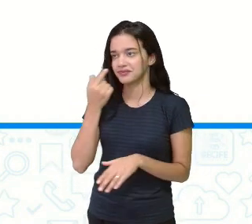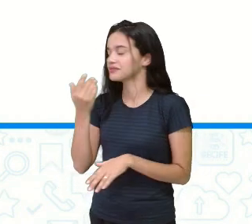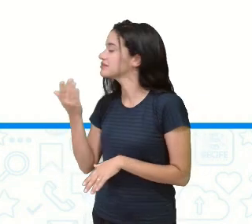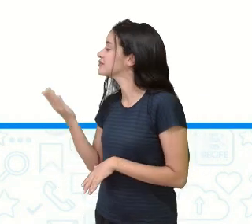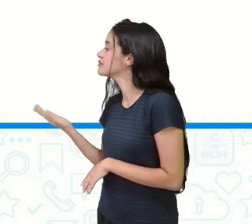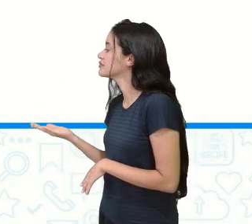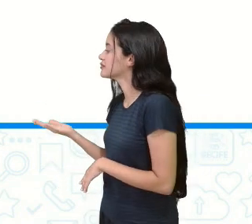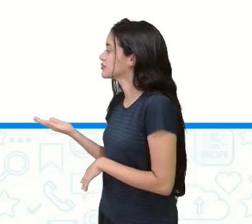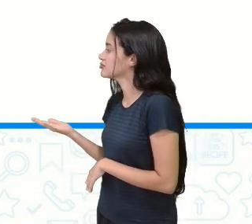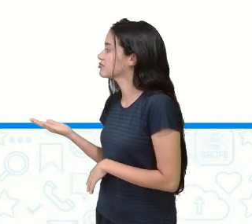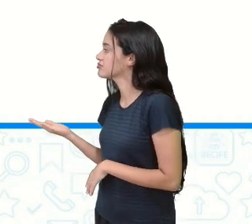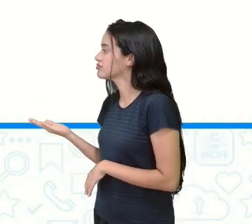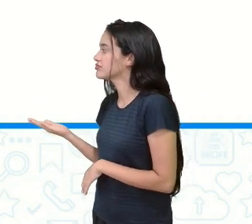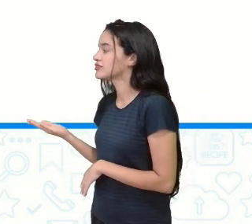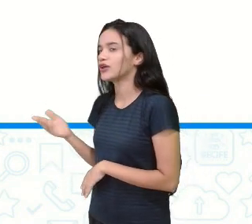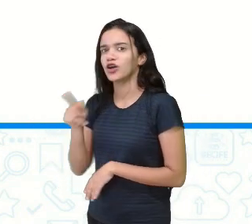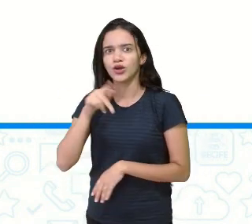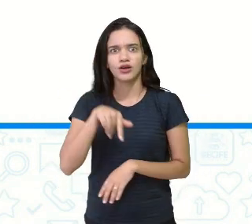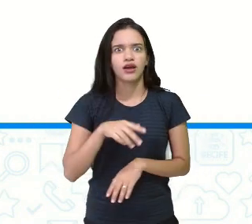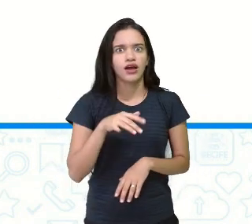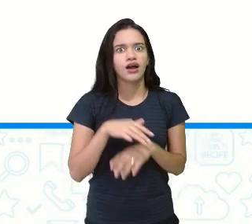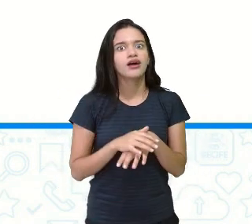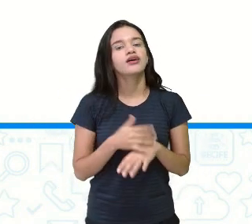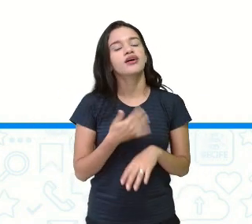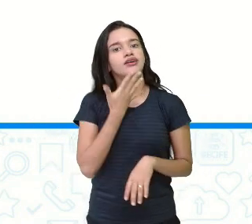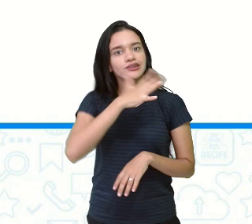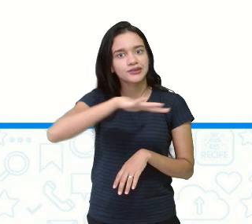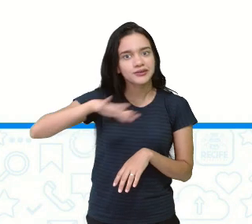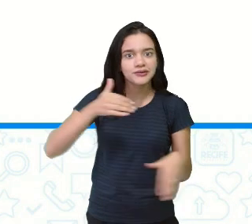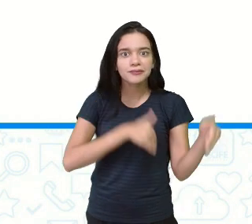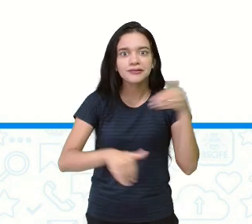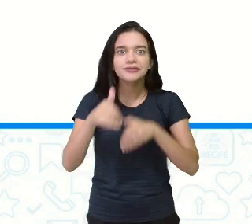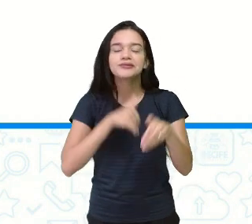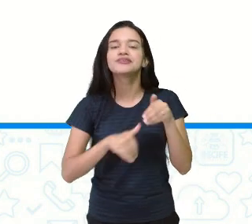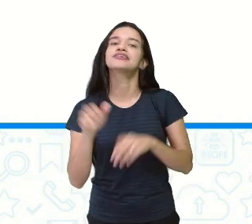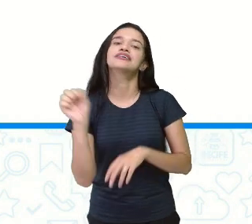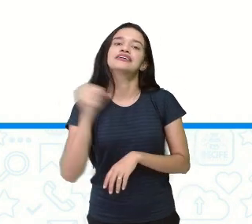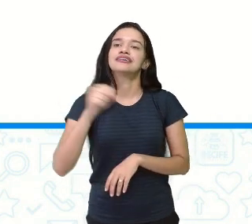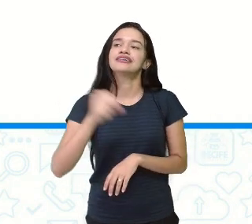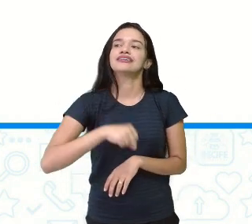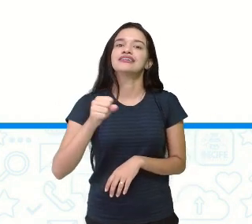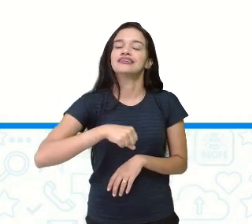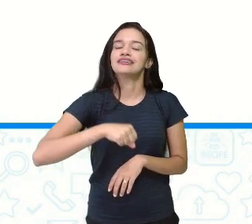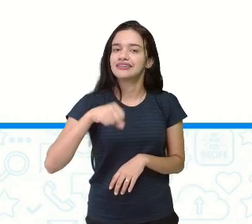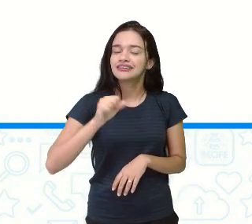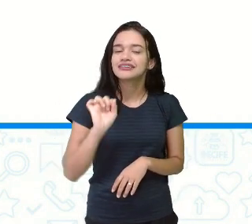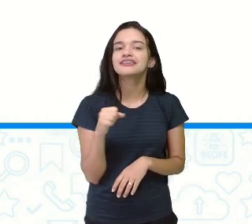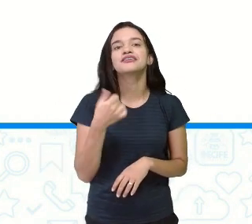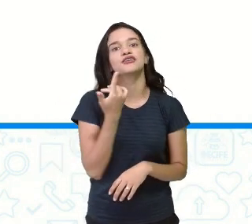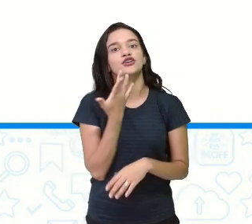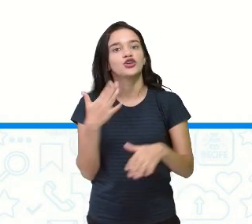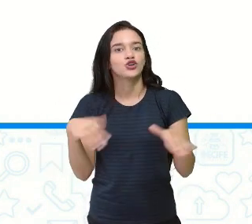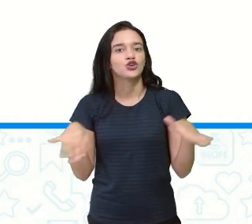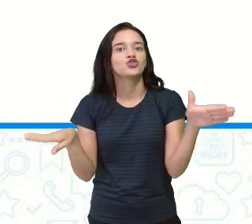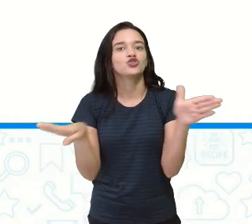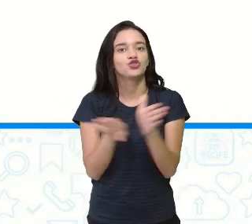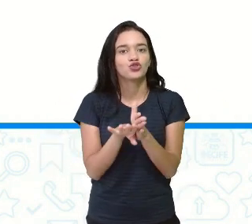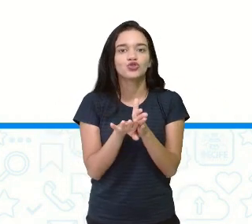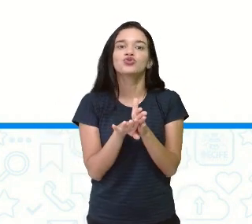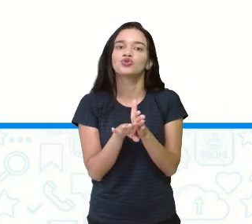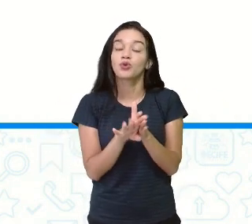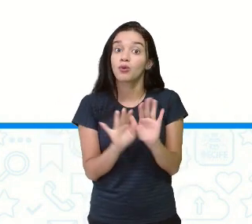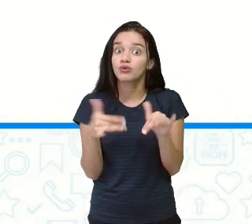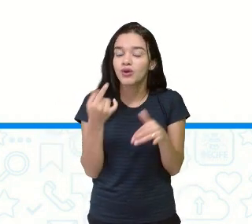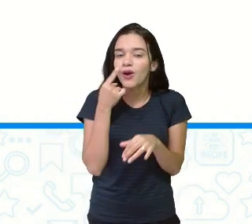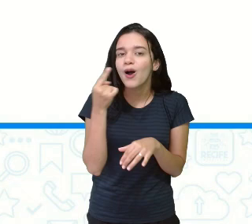eu tenho aqui na minha mesa, viu, professora Sandra? Os meninos estão participando aí? Estão sim, eles estão aqui desde cedo, né? Já chegaram. E